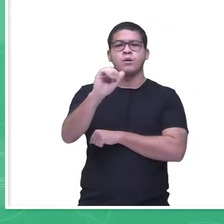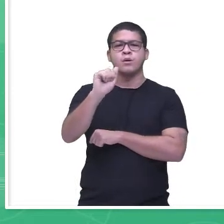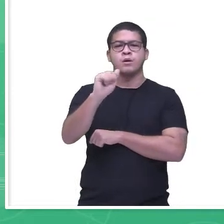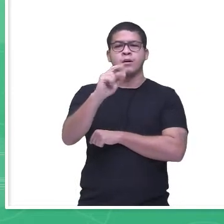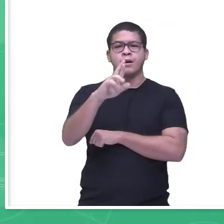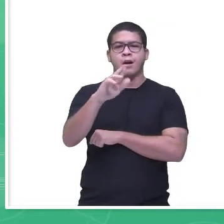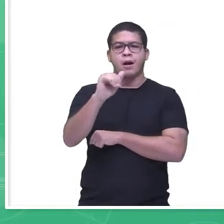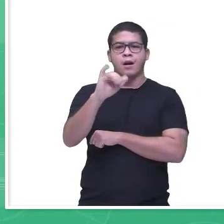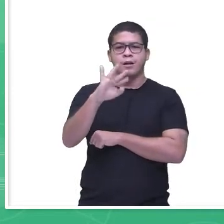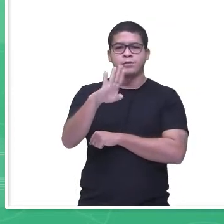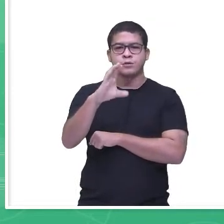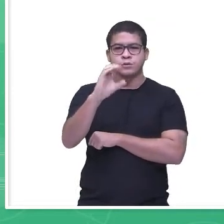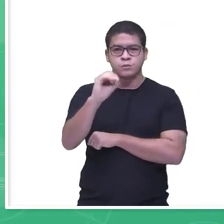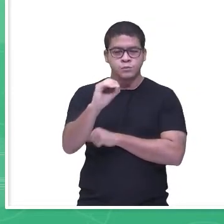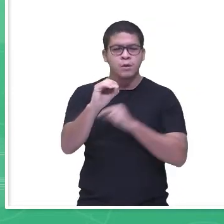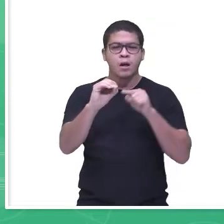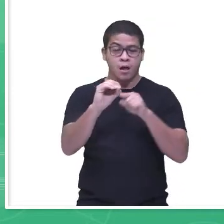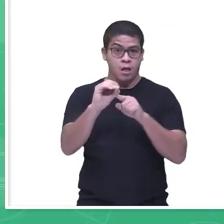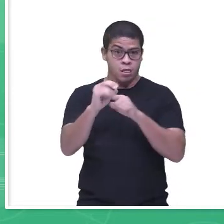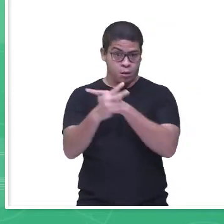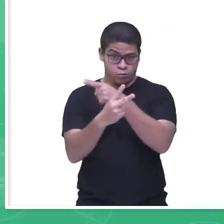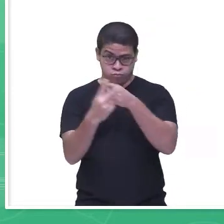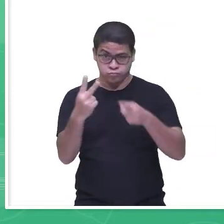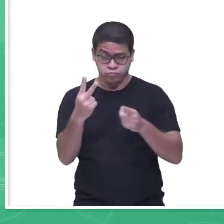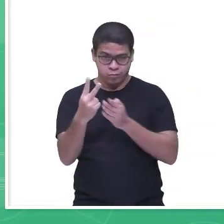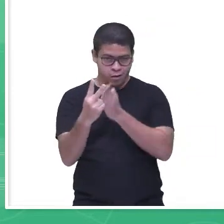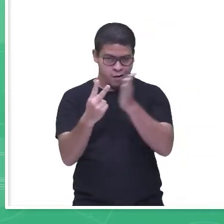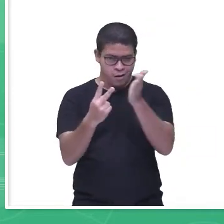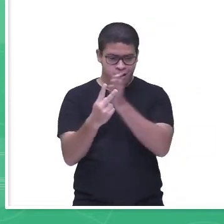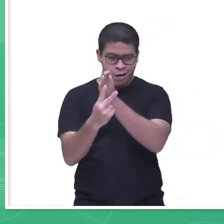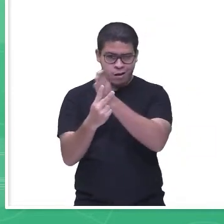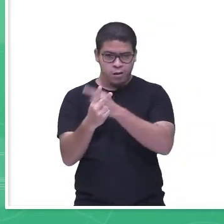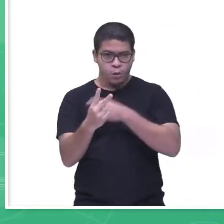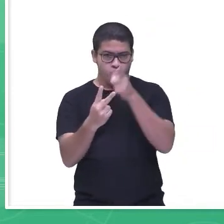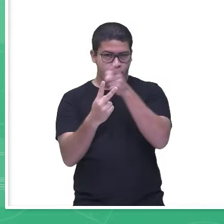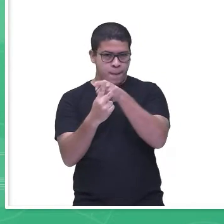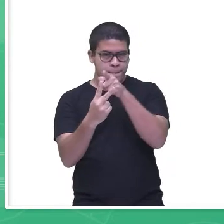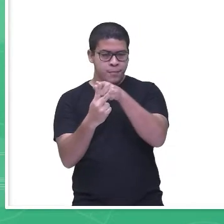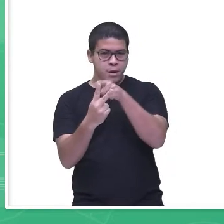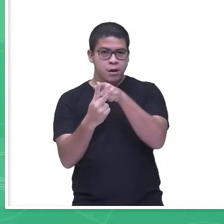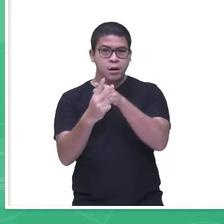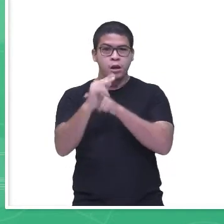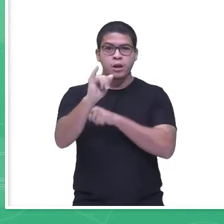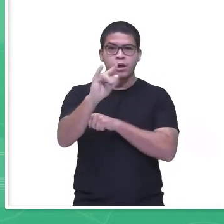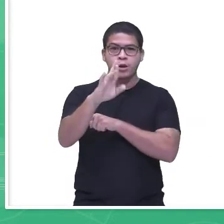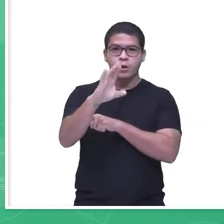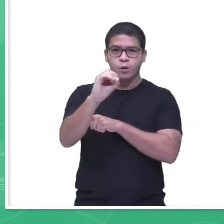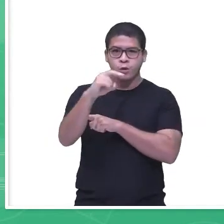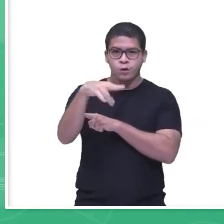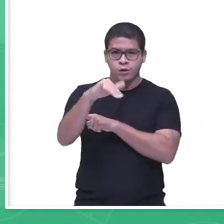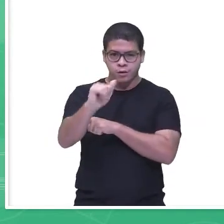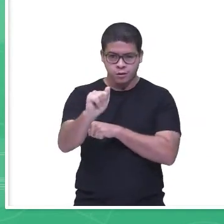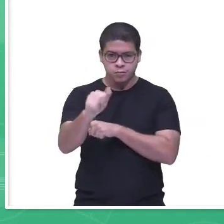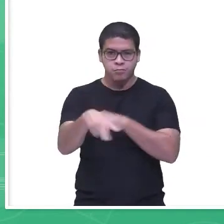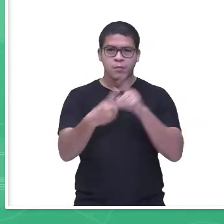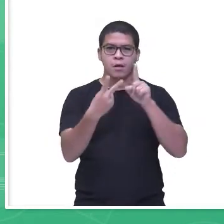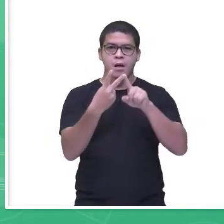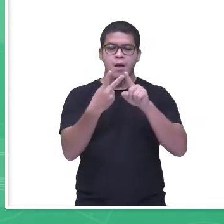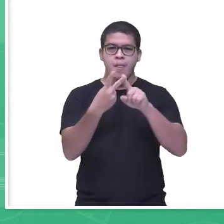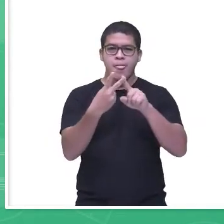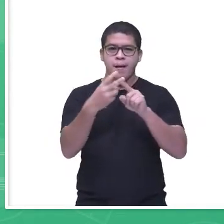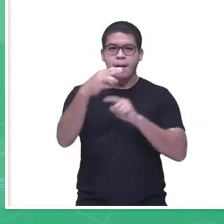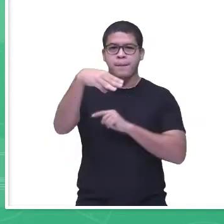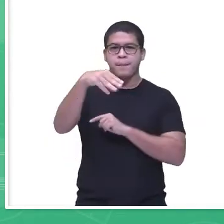socrático. E esse método está dividido em duas partes, ironia e maiêutica. Muito bem, nós vamos entender